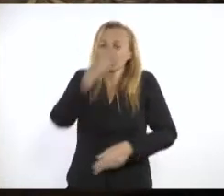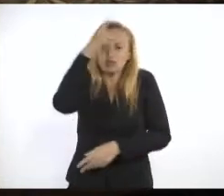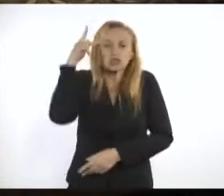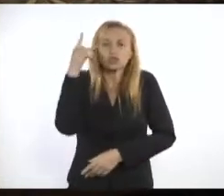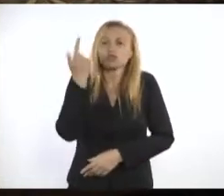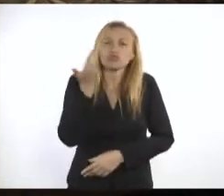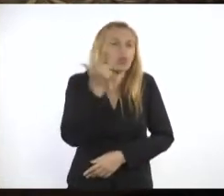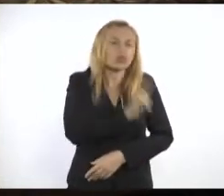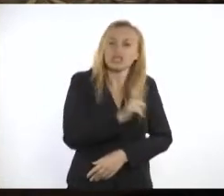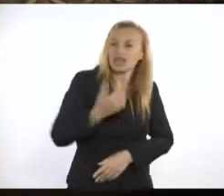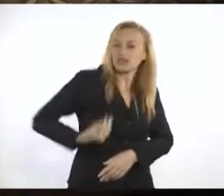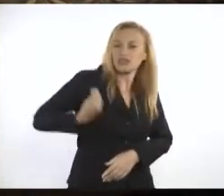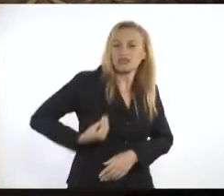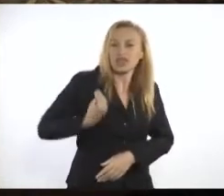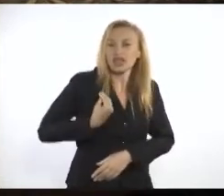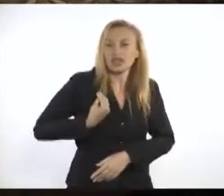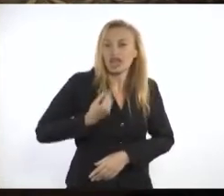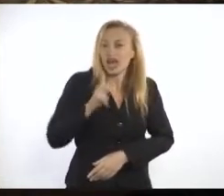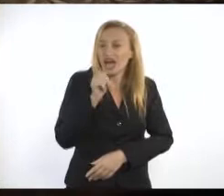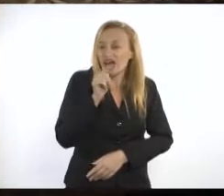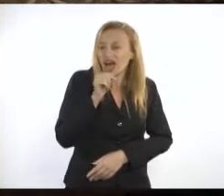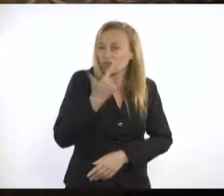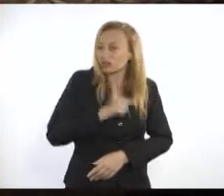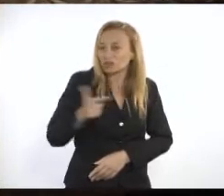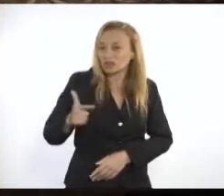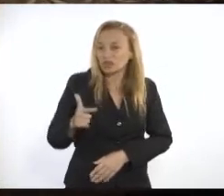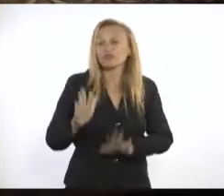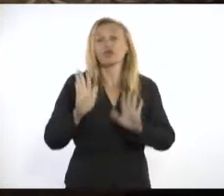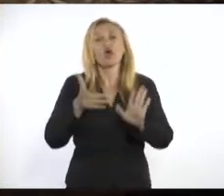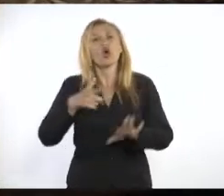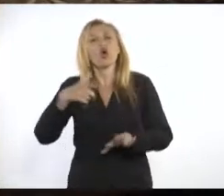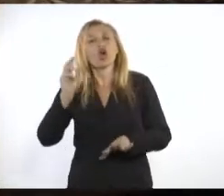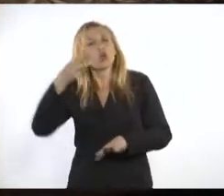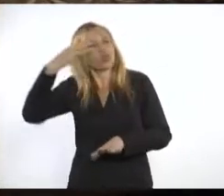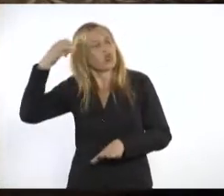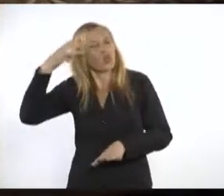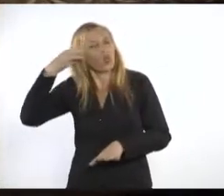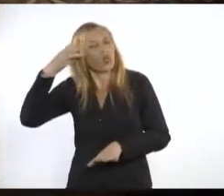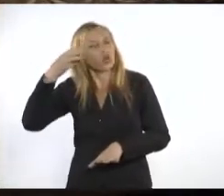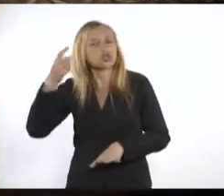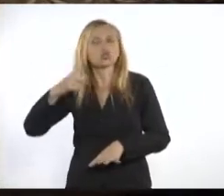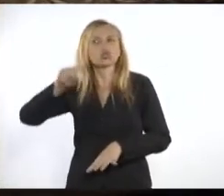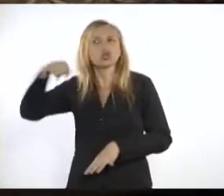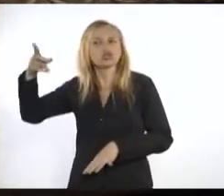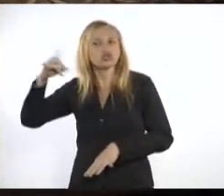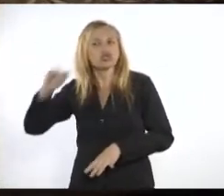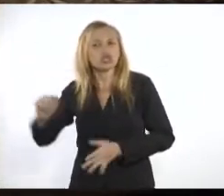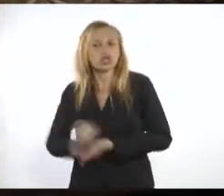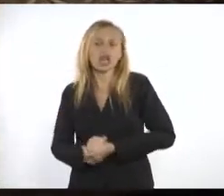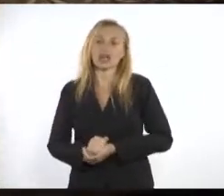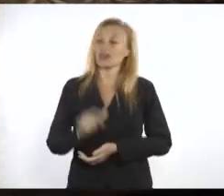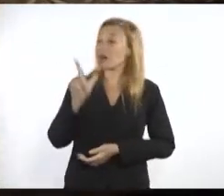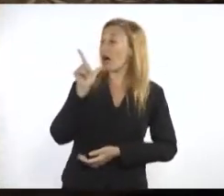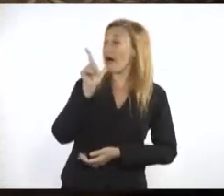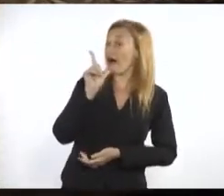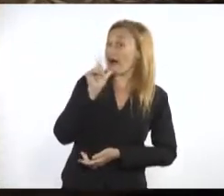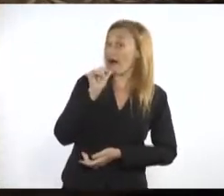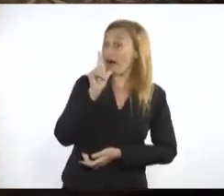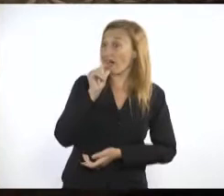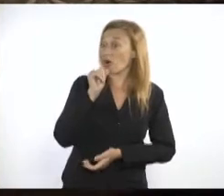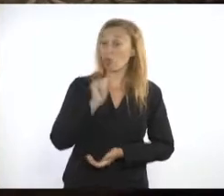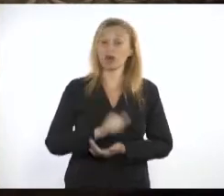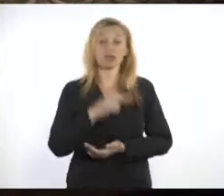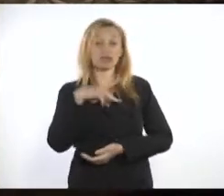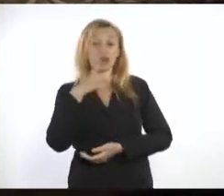Outro dia o Witzel estava a convite da ONU, que considerou a água e